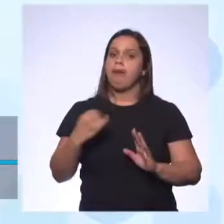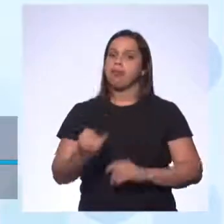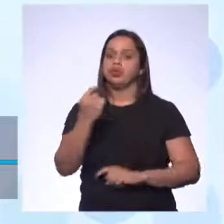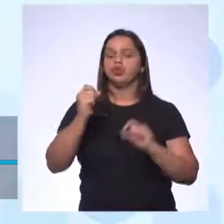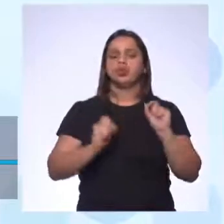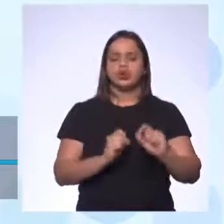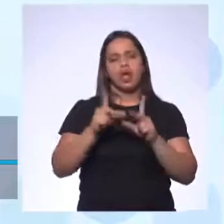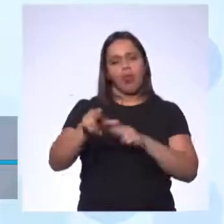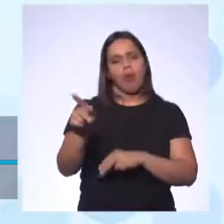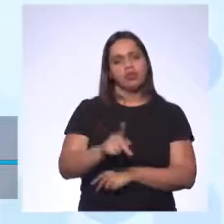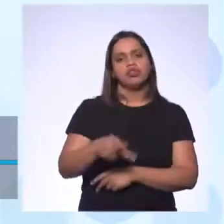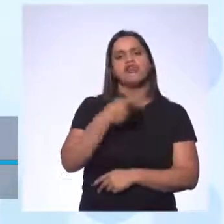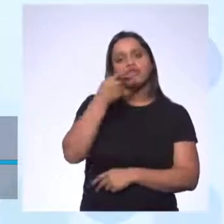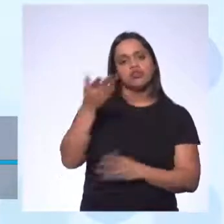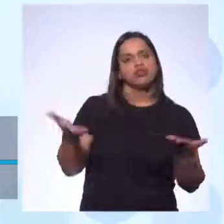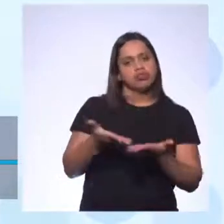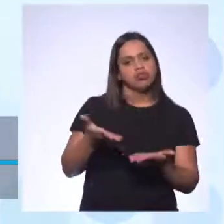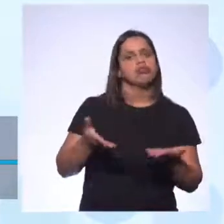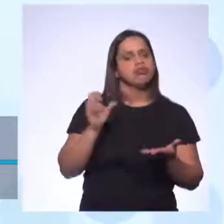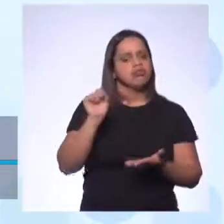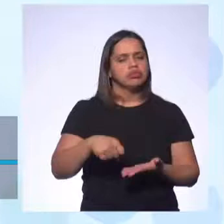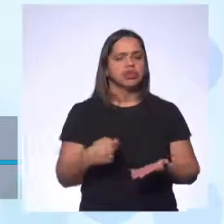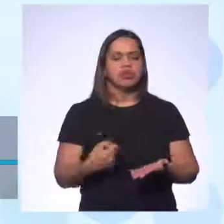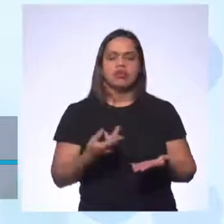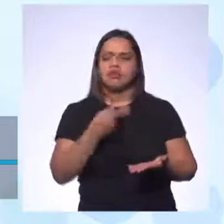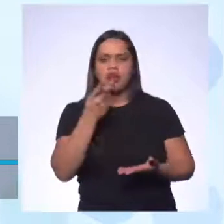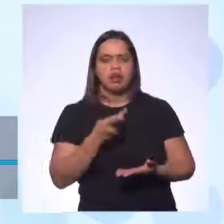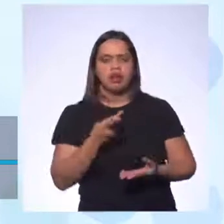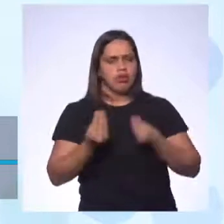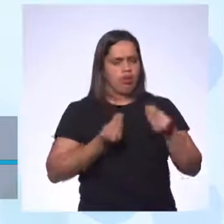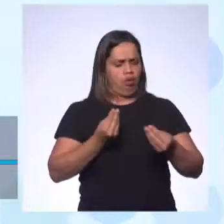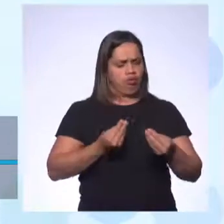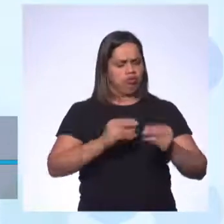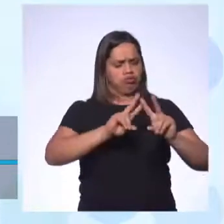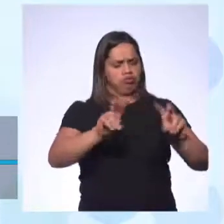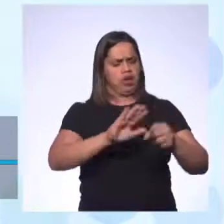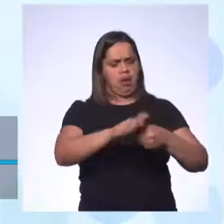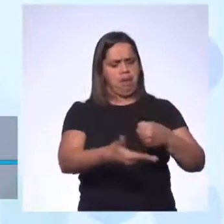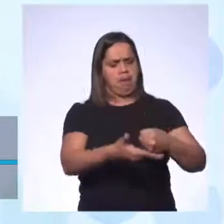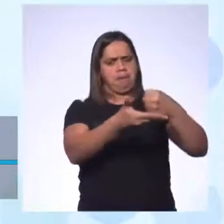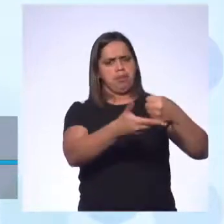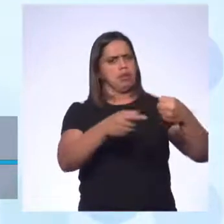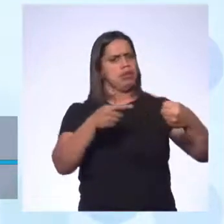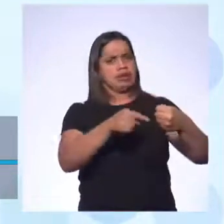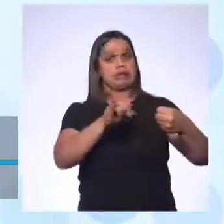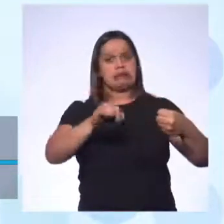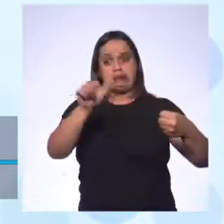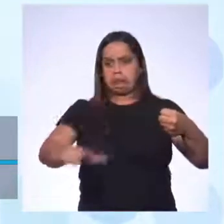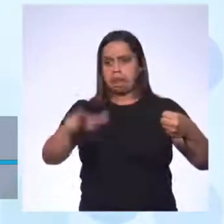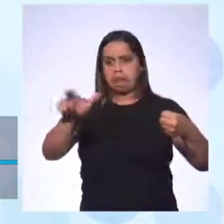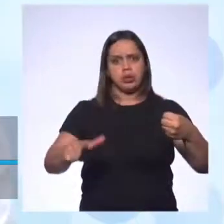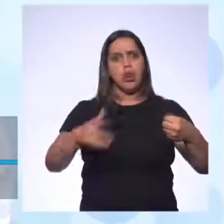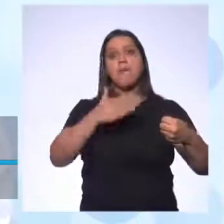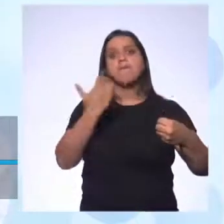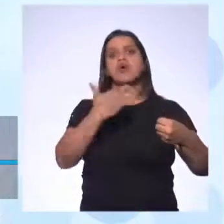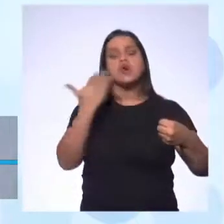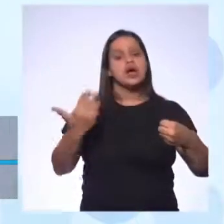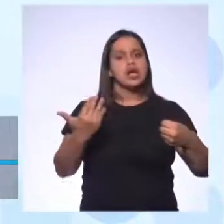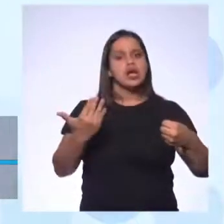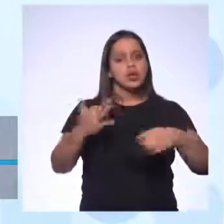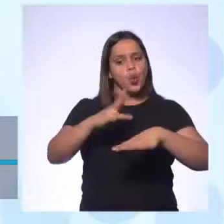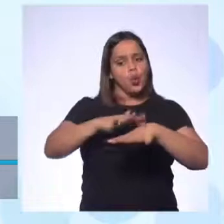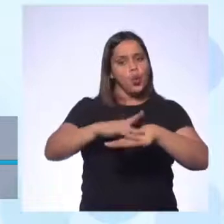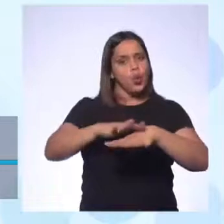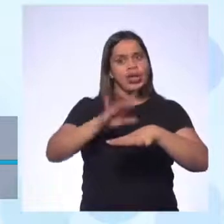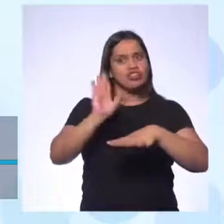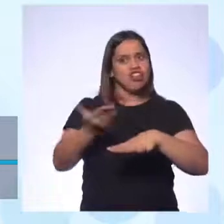professora falou muito bem, tá? Como é que eu posso falar em sustentabilidade se as pessoas estão morrendo por doenças que tinham sido extintas aí há